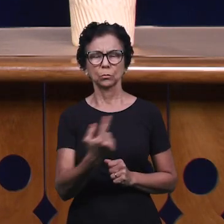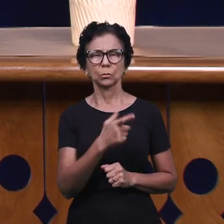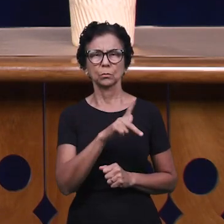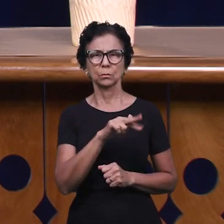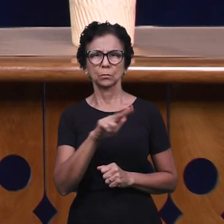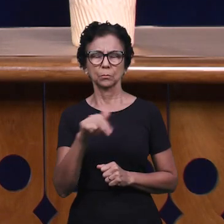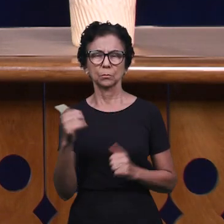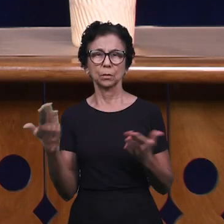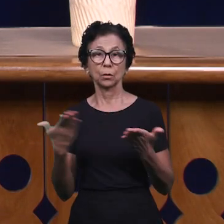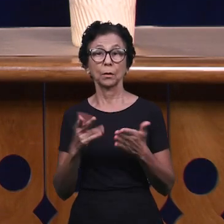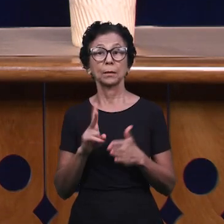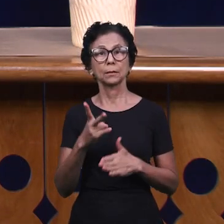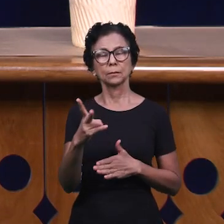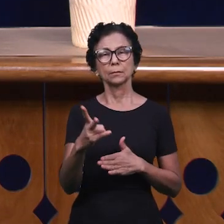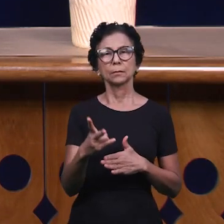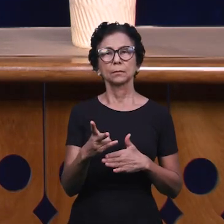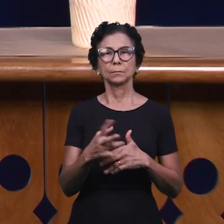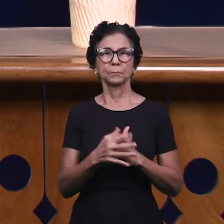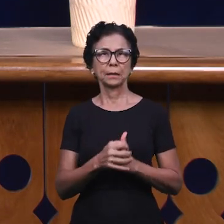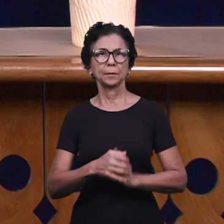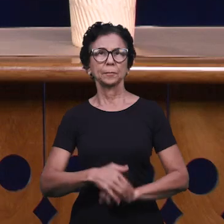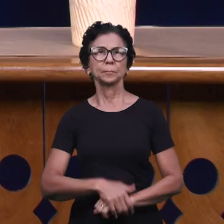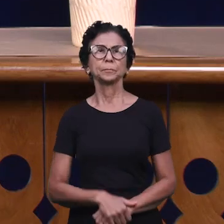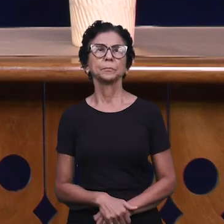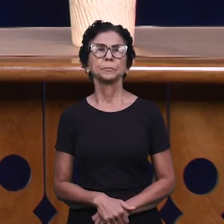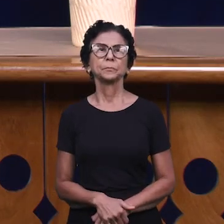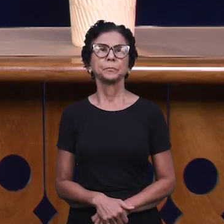agora e para todo sempre. Amém.